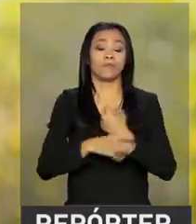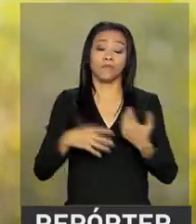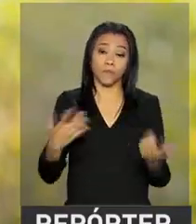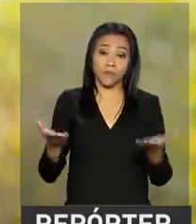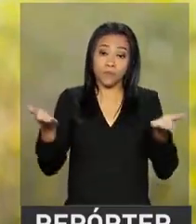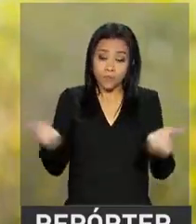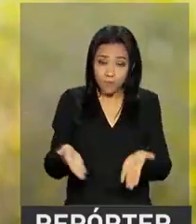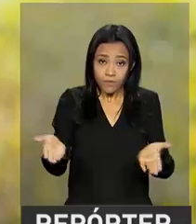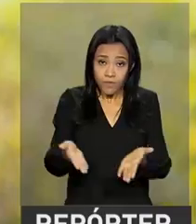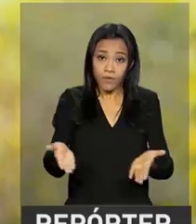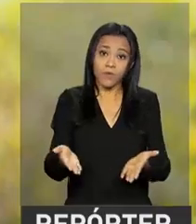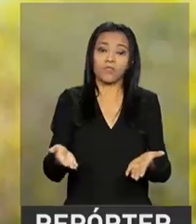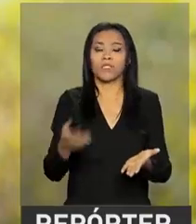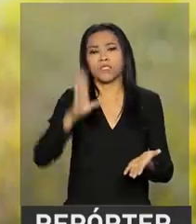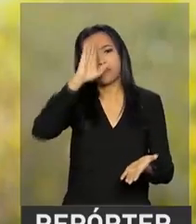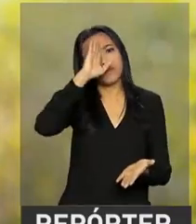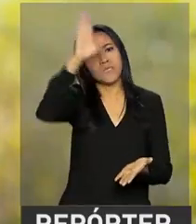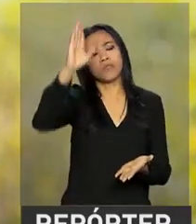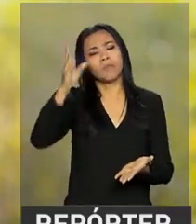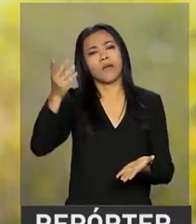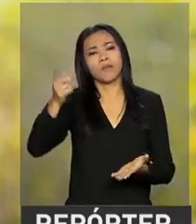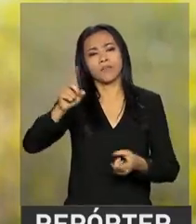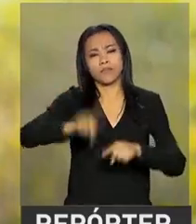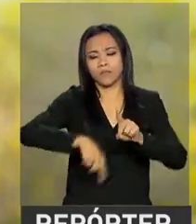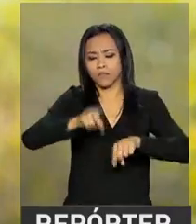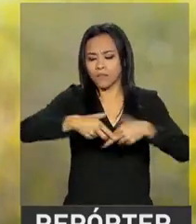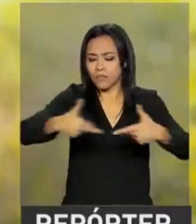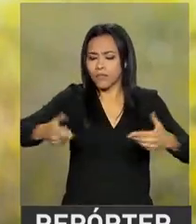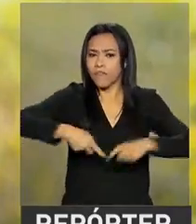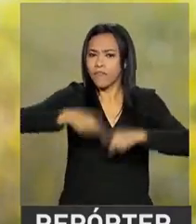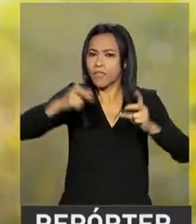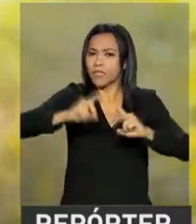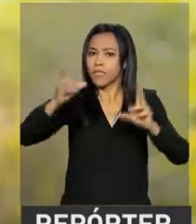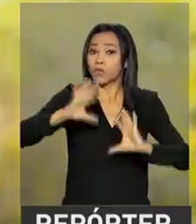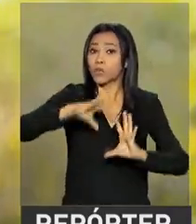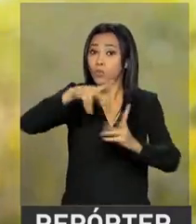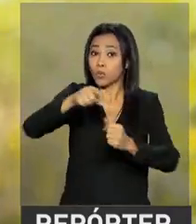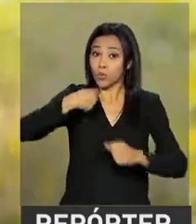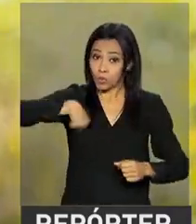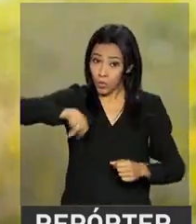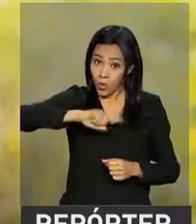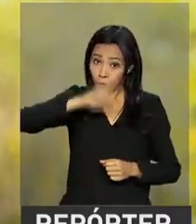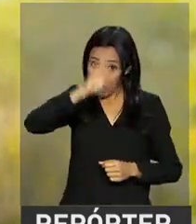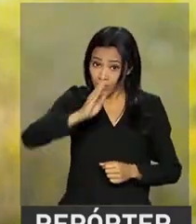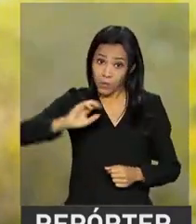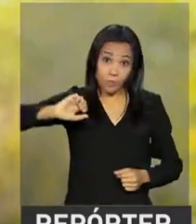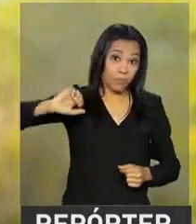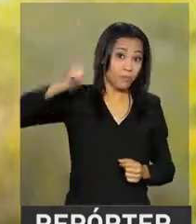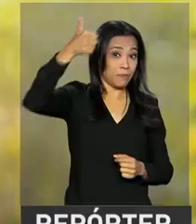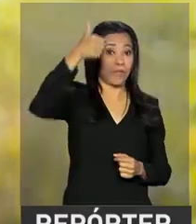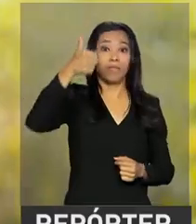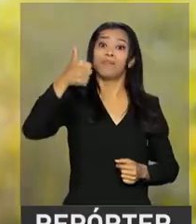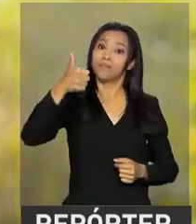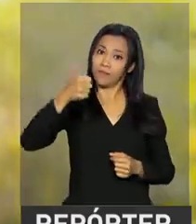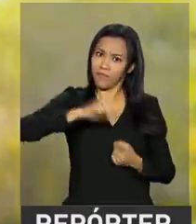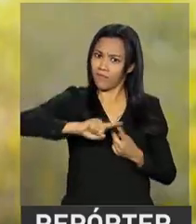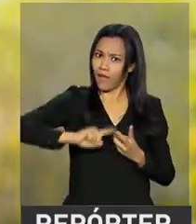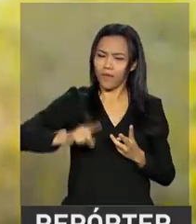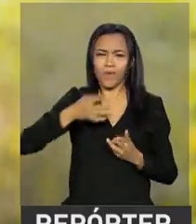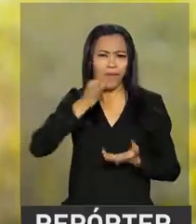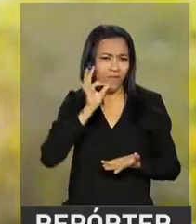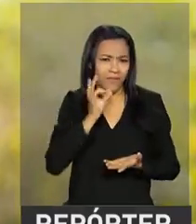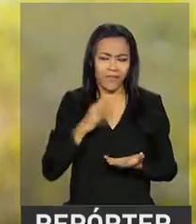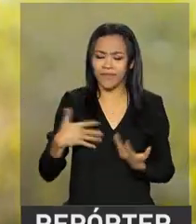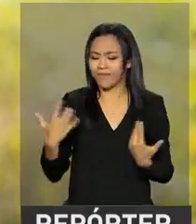e nas principais produtos do de exportação do mundo nós estamos no primeiro lugar em vários dedos e que o café no